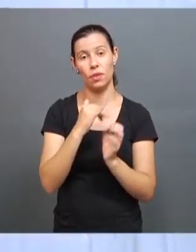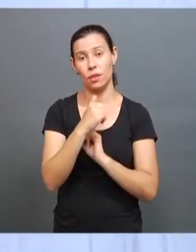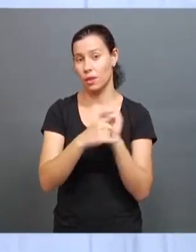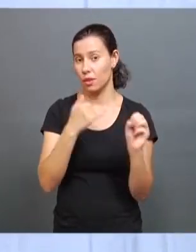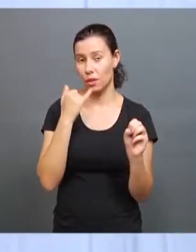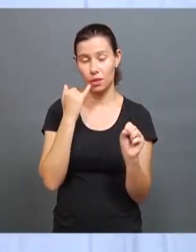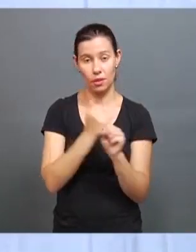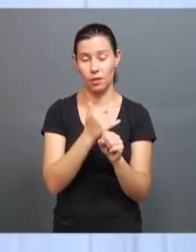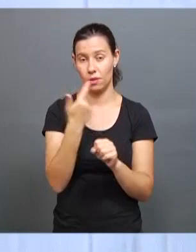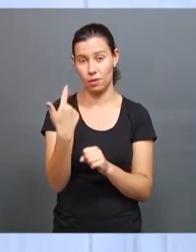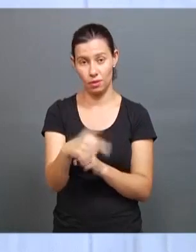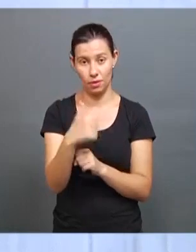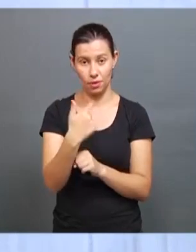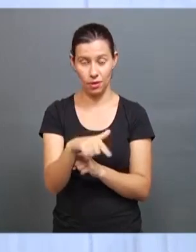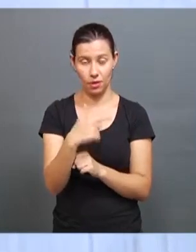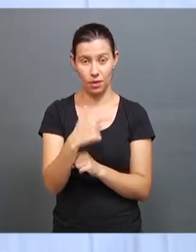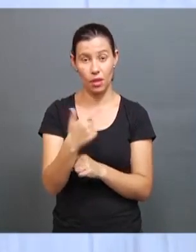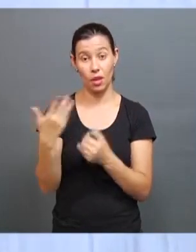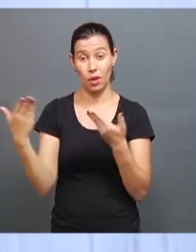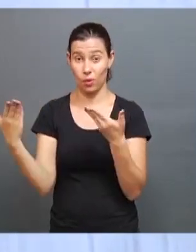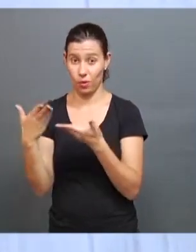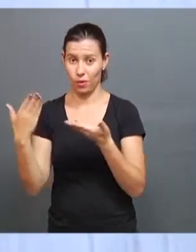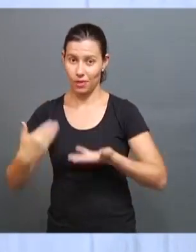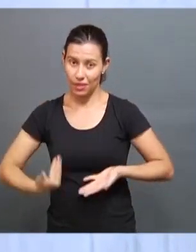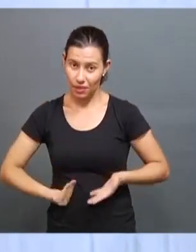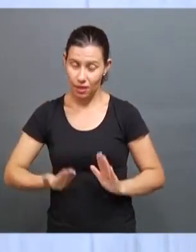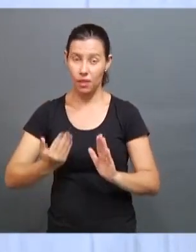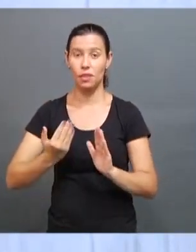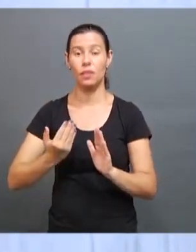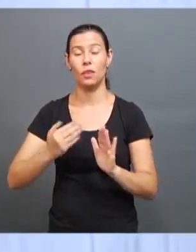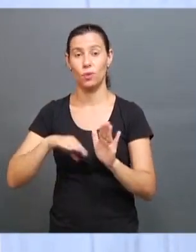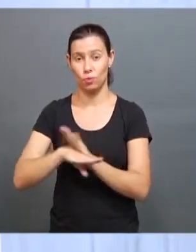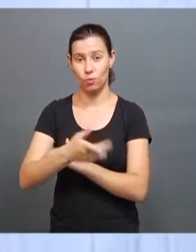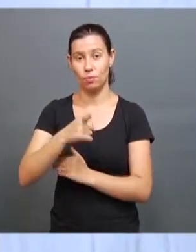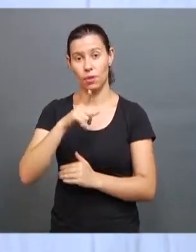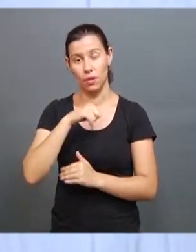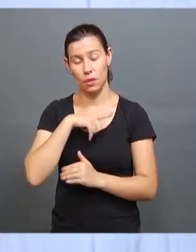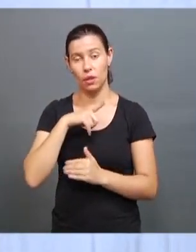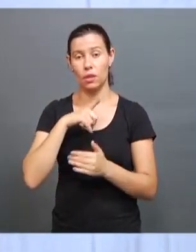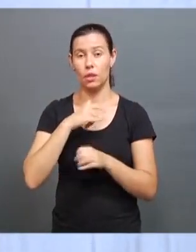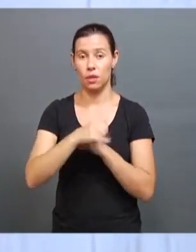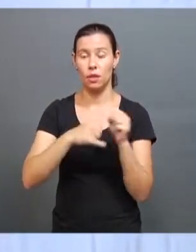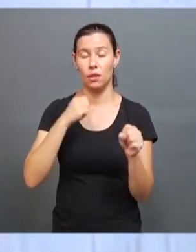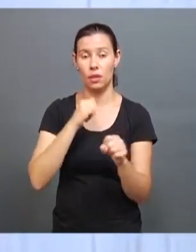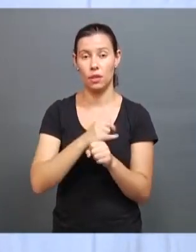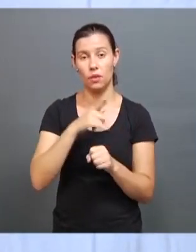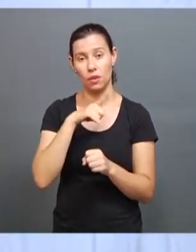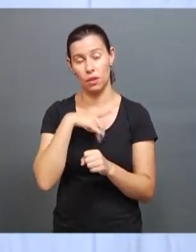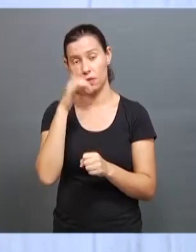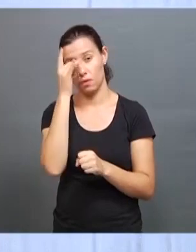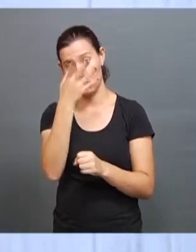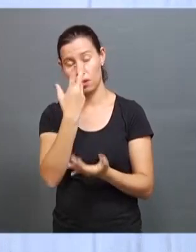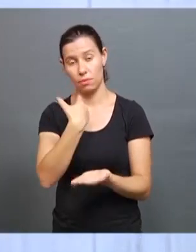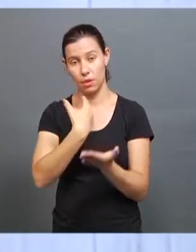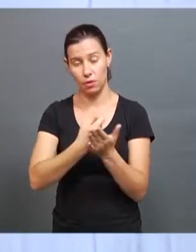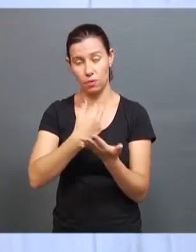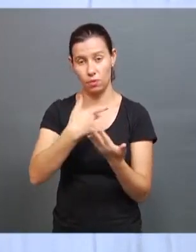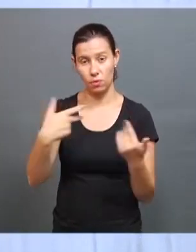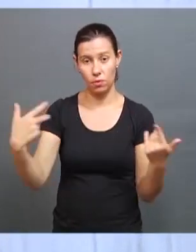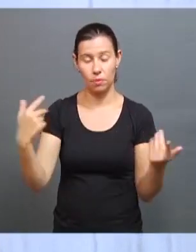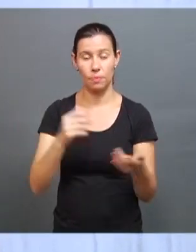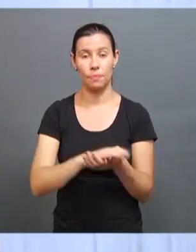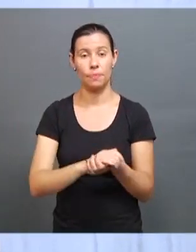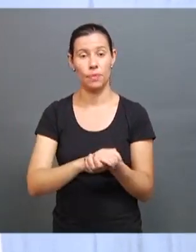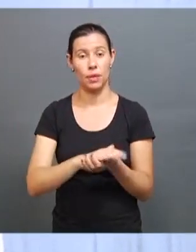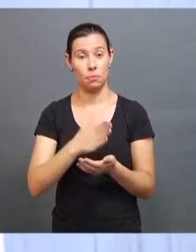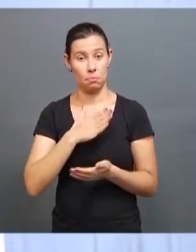né? E os que já vêm com a internet. Eles nasceram em internet, já existe todas as facilidades da internet, dos aplicativos, etc. Por exemplo, a